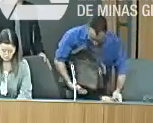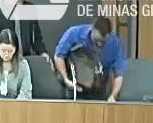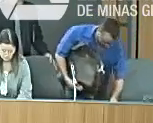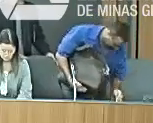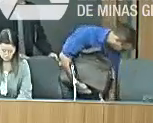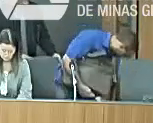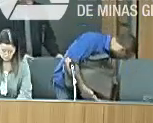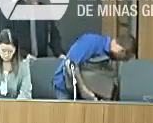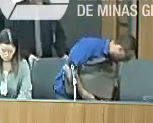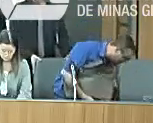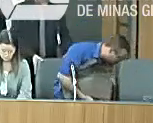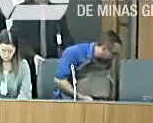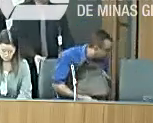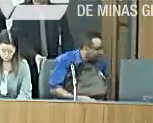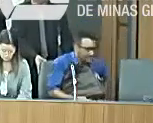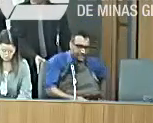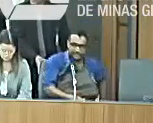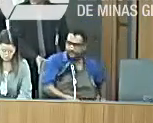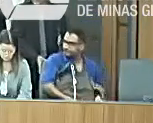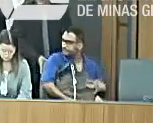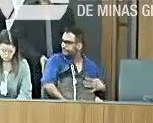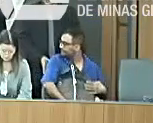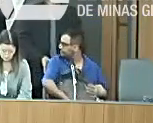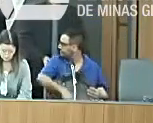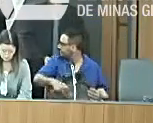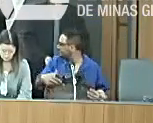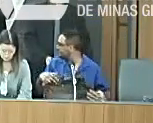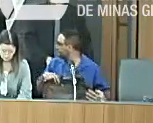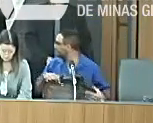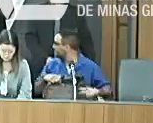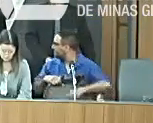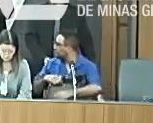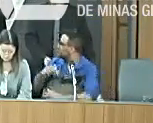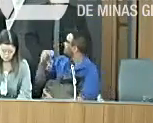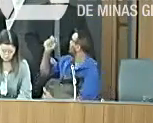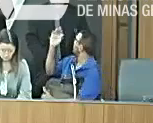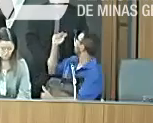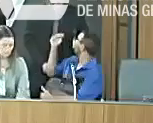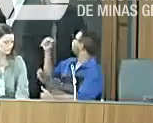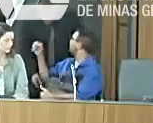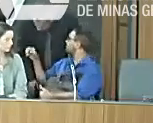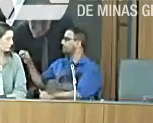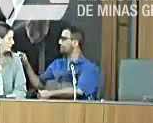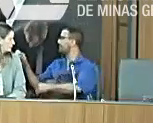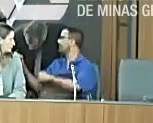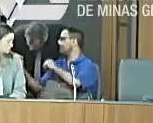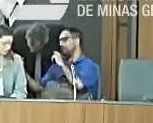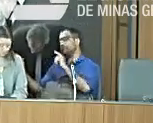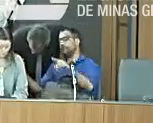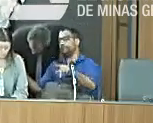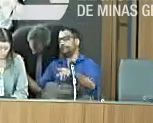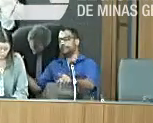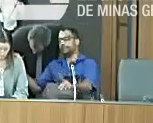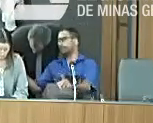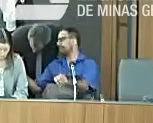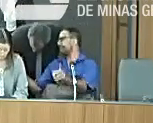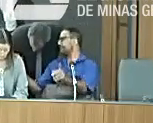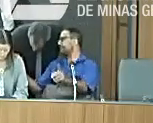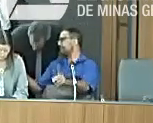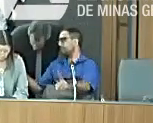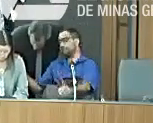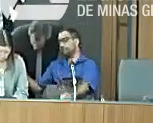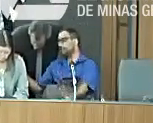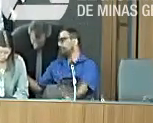a senhora maria andrade neves diretora do sindicato dos trabalhadores do serviço público está bem gerais representarem se a o